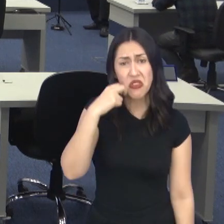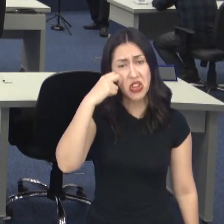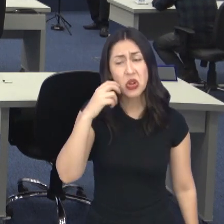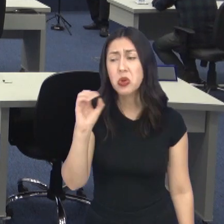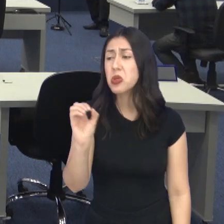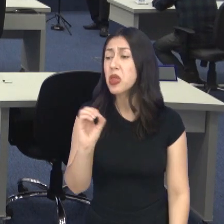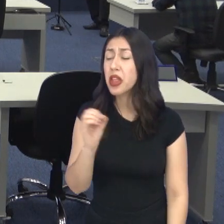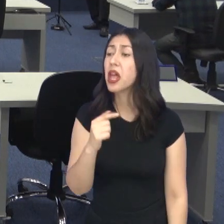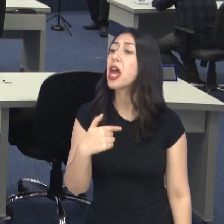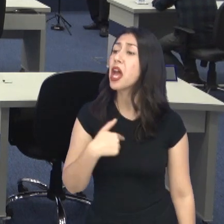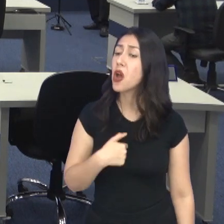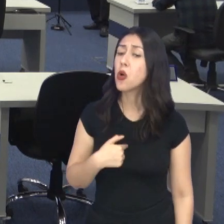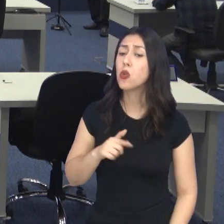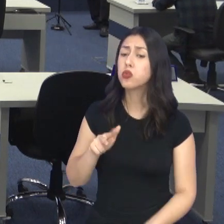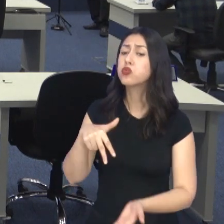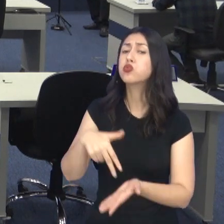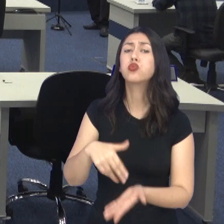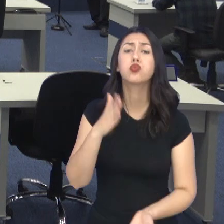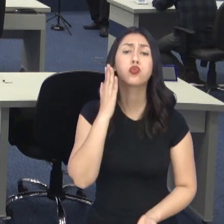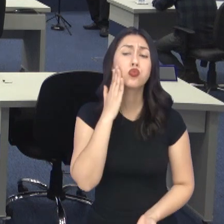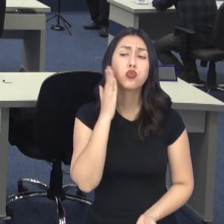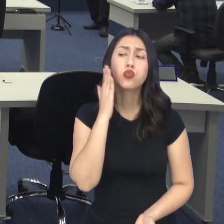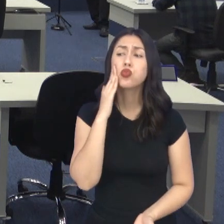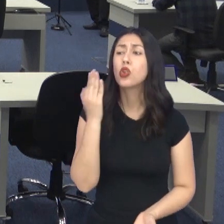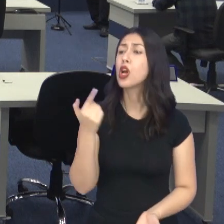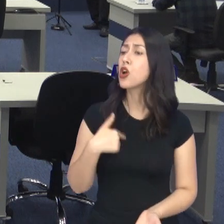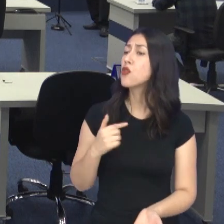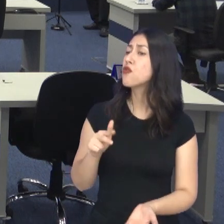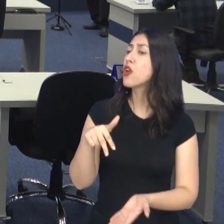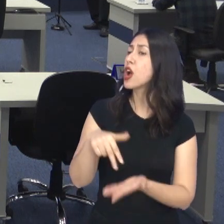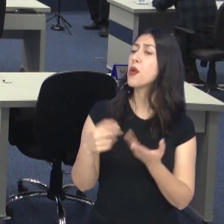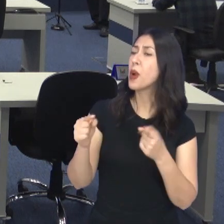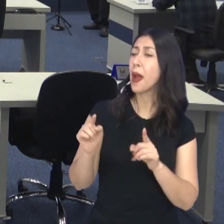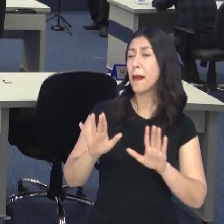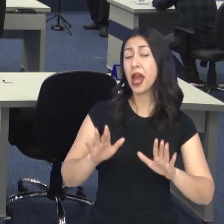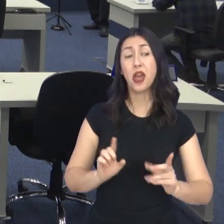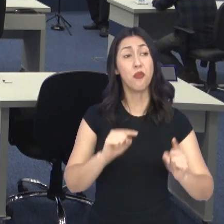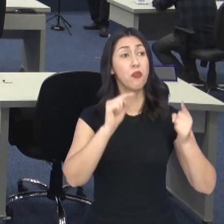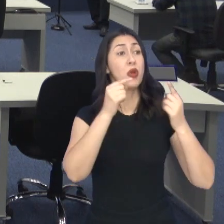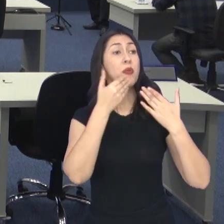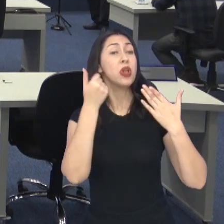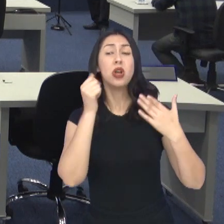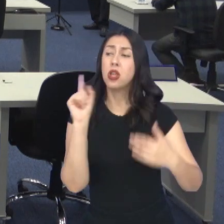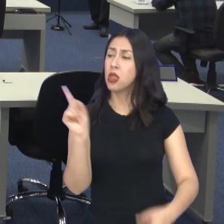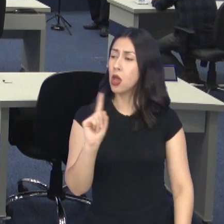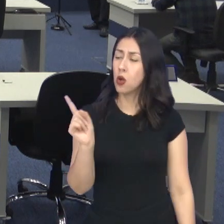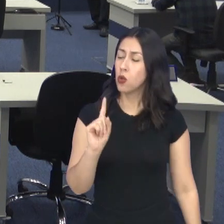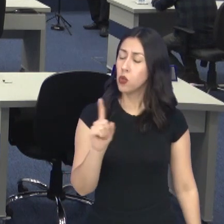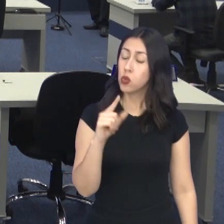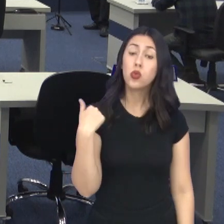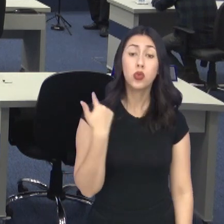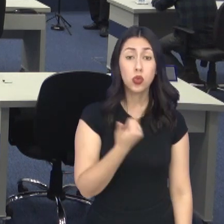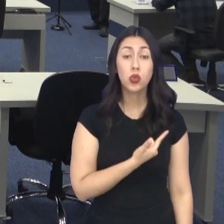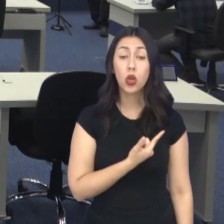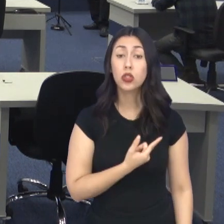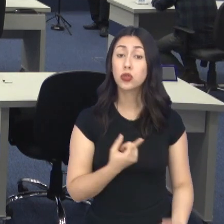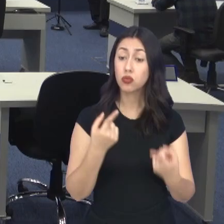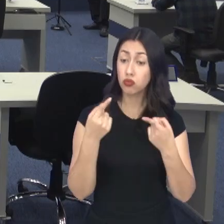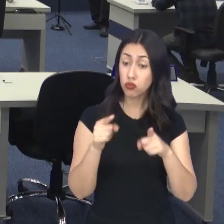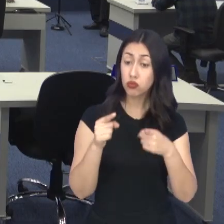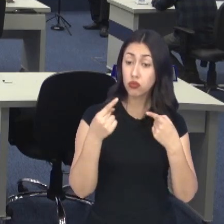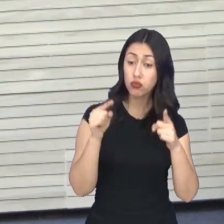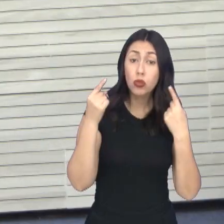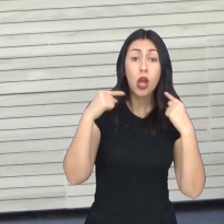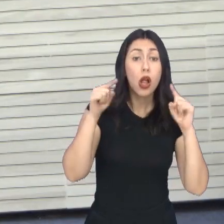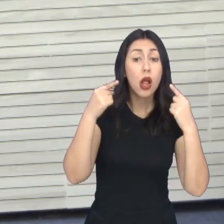falar. Sou um aqui, ó, dou minha cara a tapa, só que não sou do quanto pior, melhor, não. A gente, contra argumento, não se tem